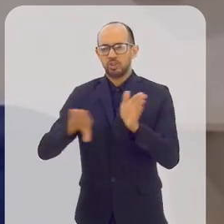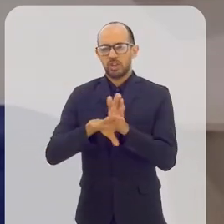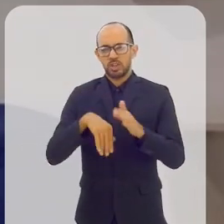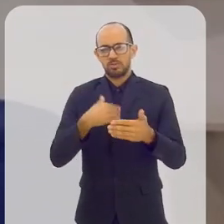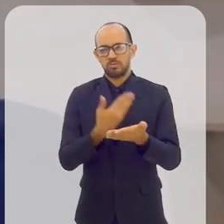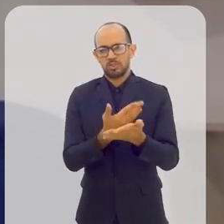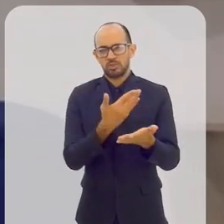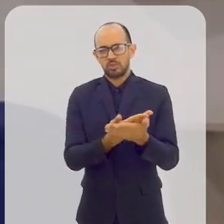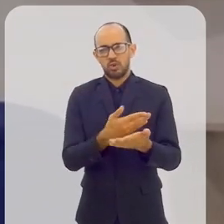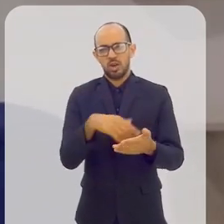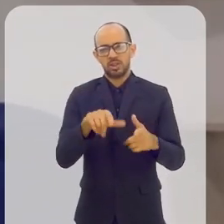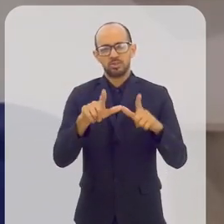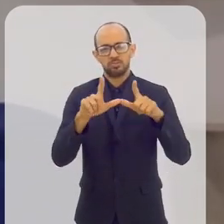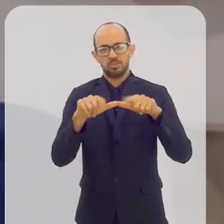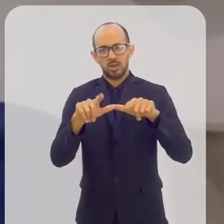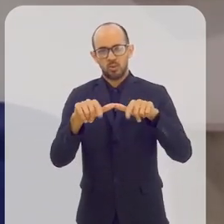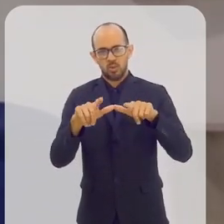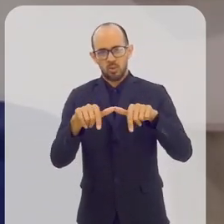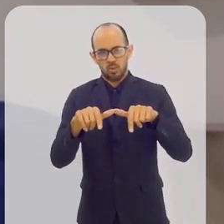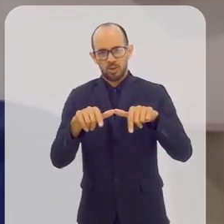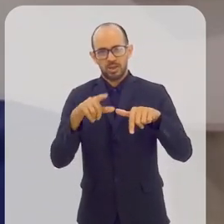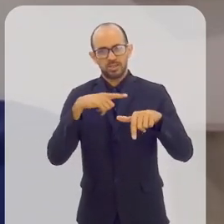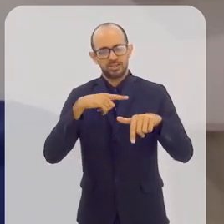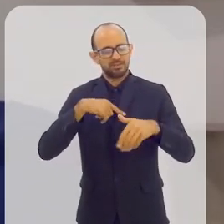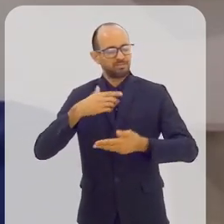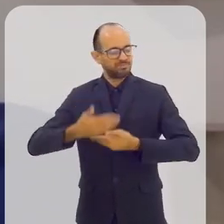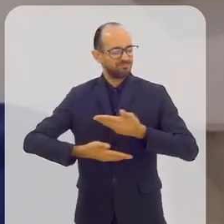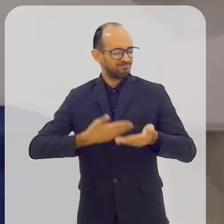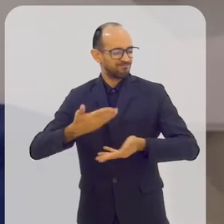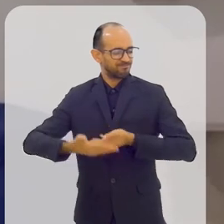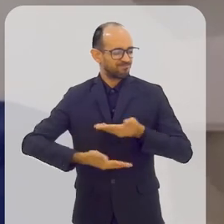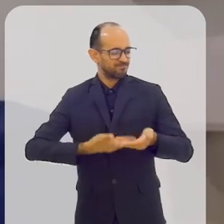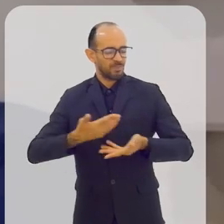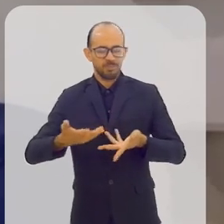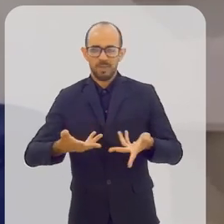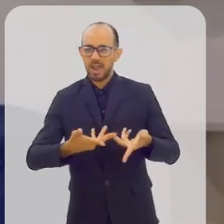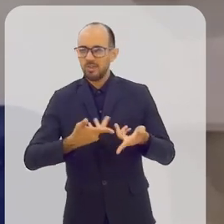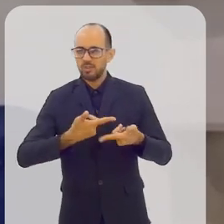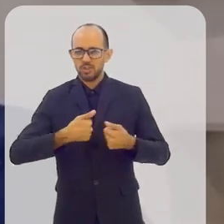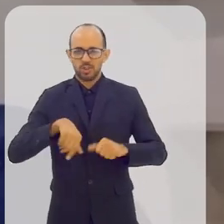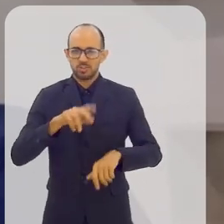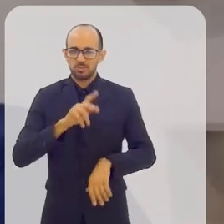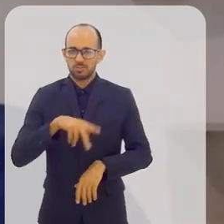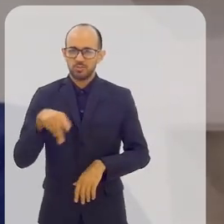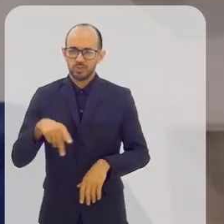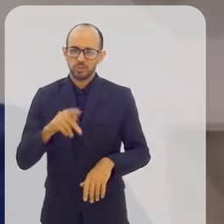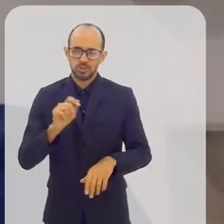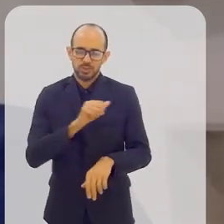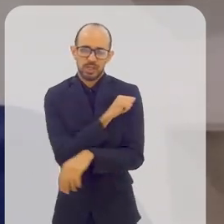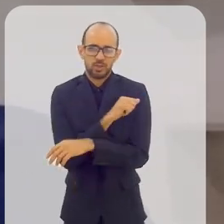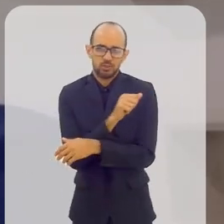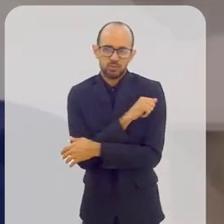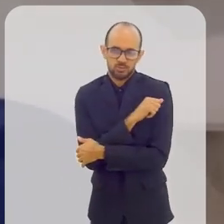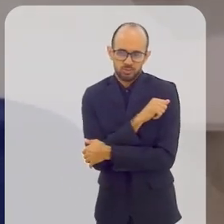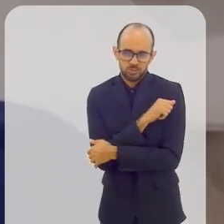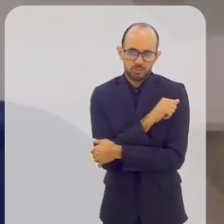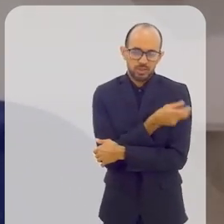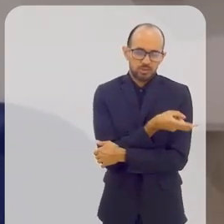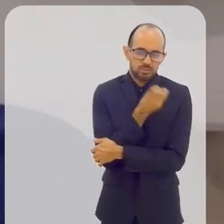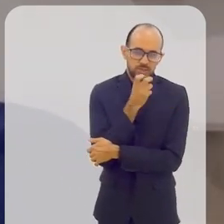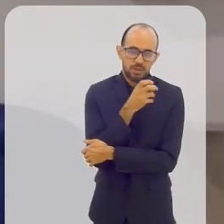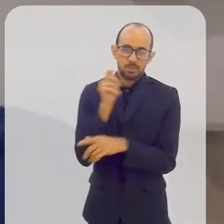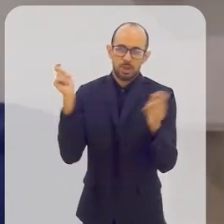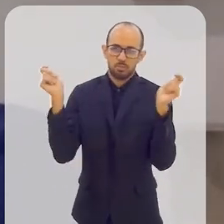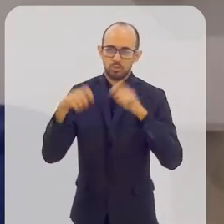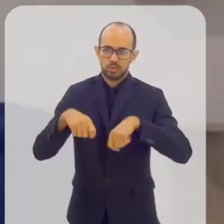escola na região de Bangu. A gente tem uma troca assim, fantástica com os professores, com os alunos. E